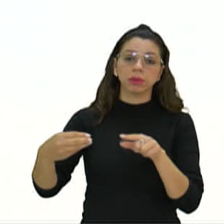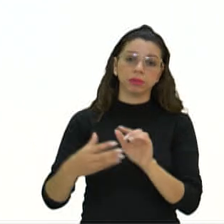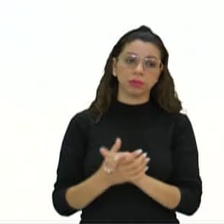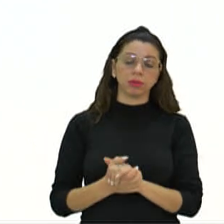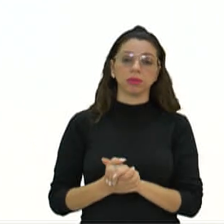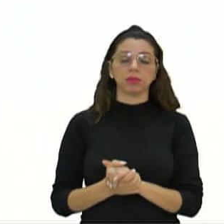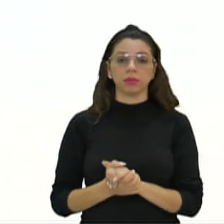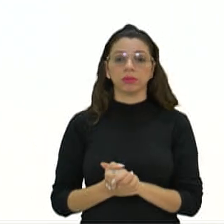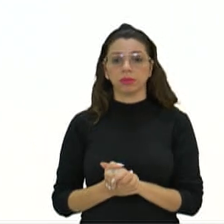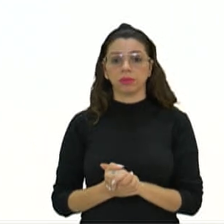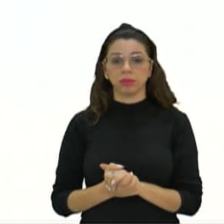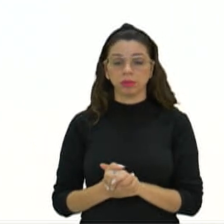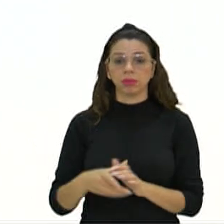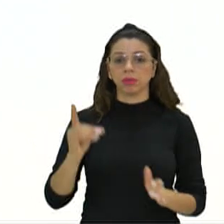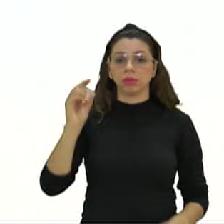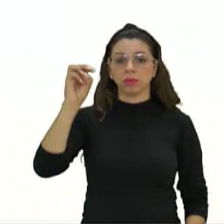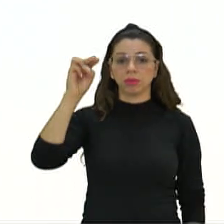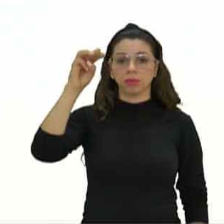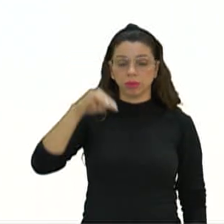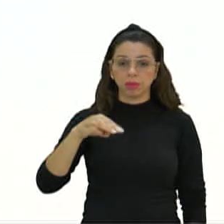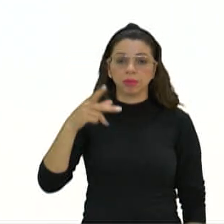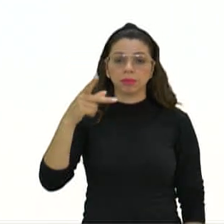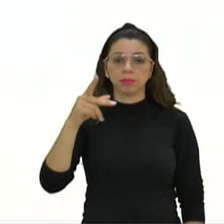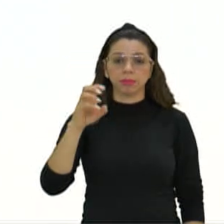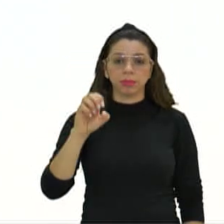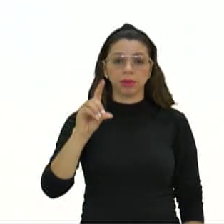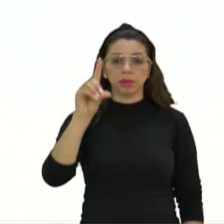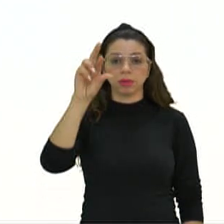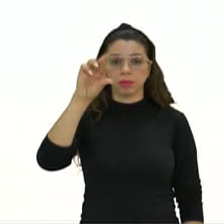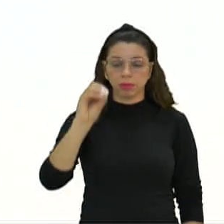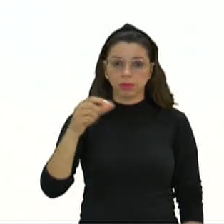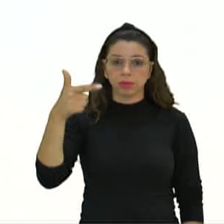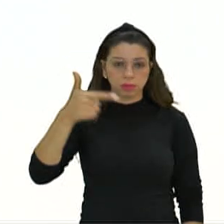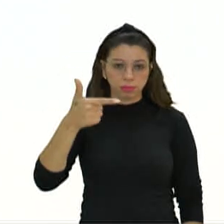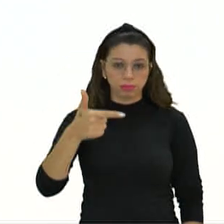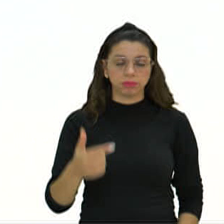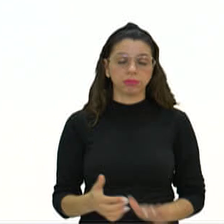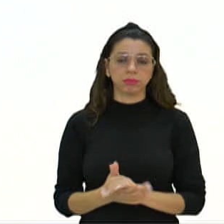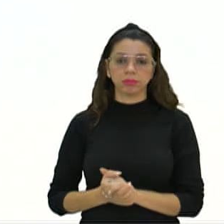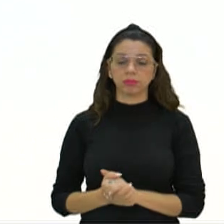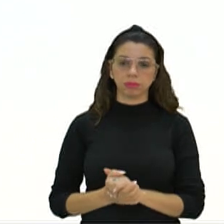quem herdou foi o Dom Pedro II. And what was